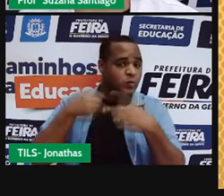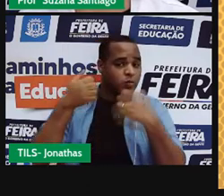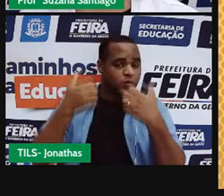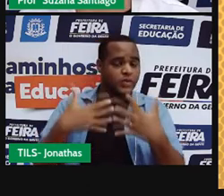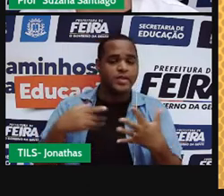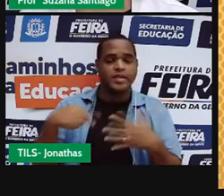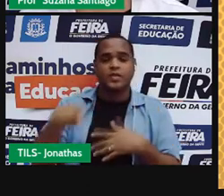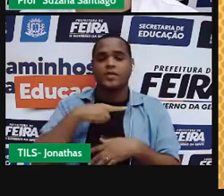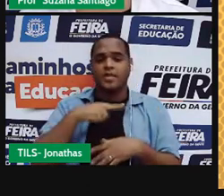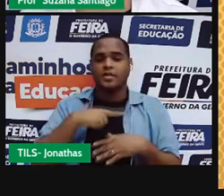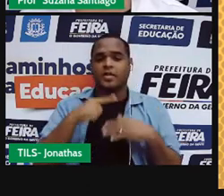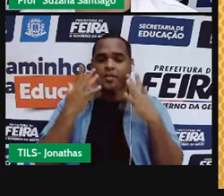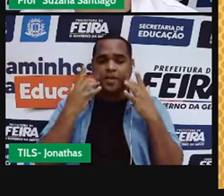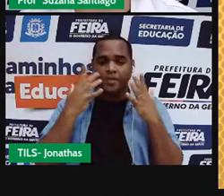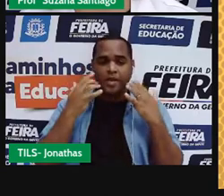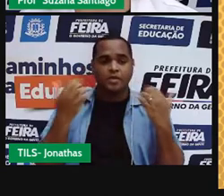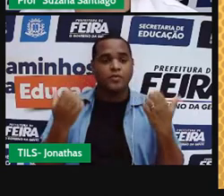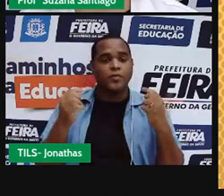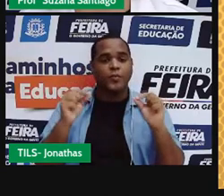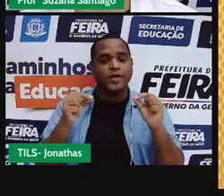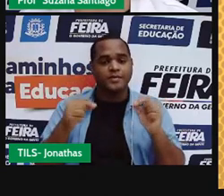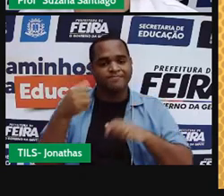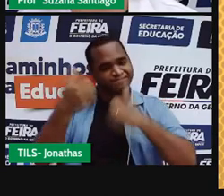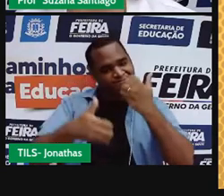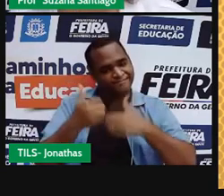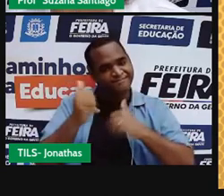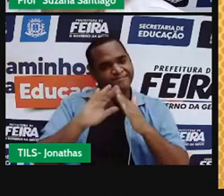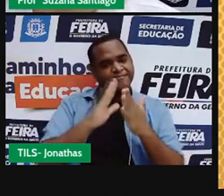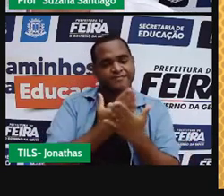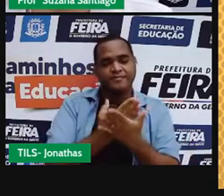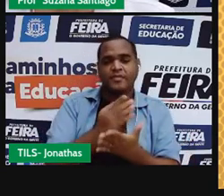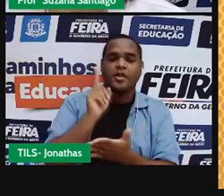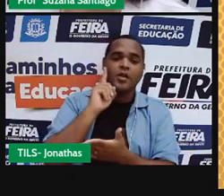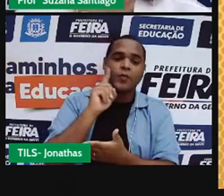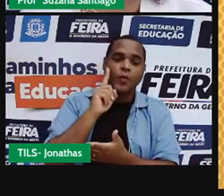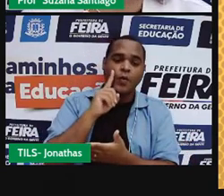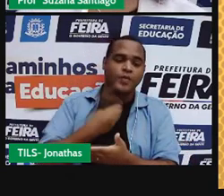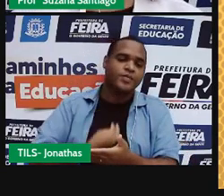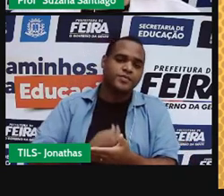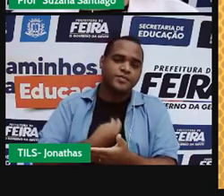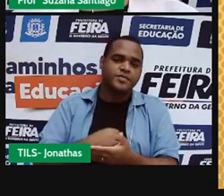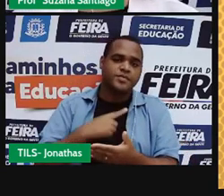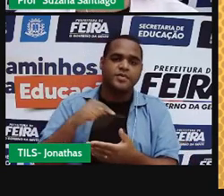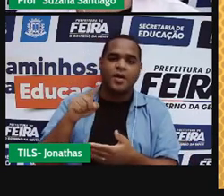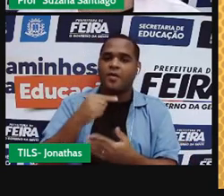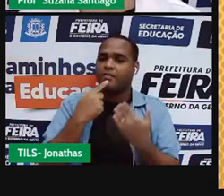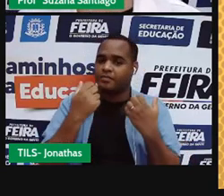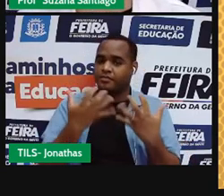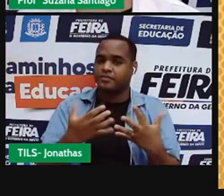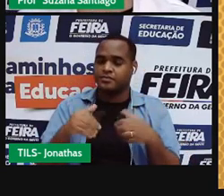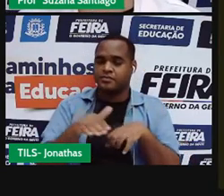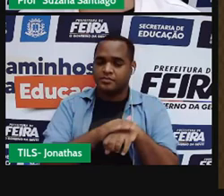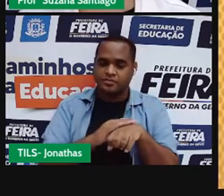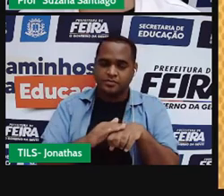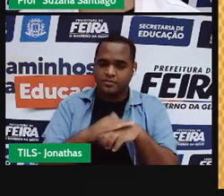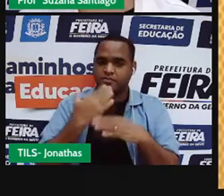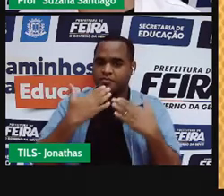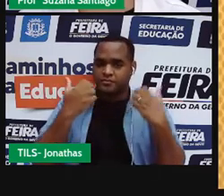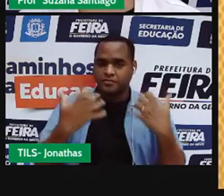que abordar isso na escola também, porque está na nossa vida, né? Então, a gente tem que conversar sobre essas coisas aqui